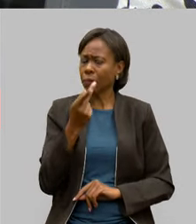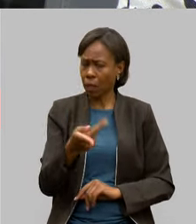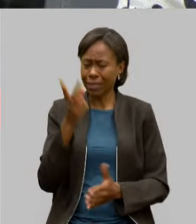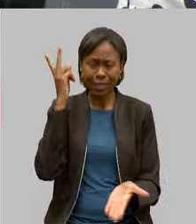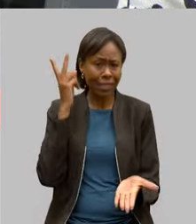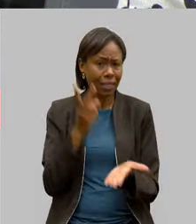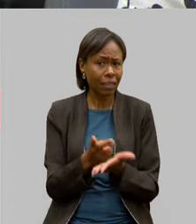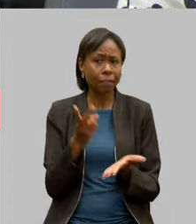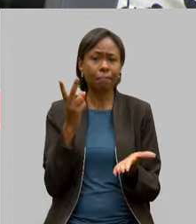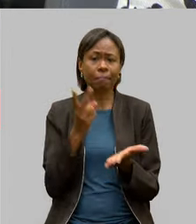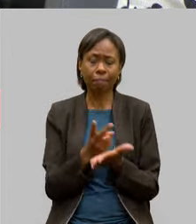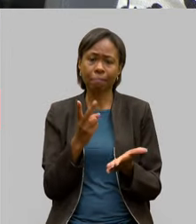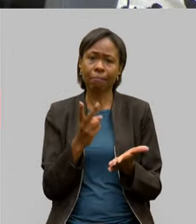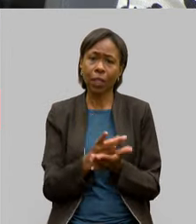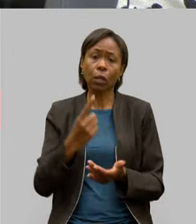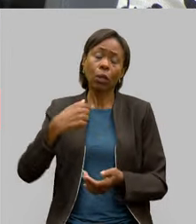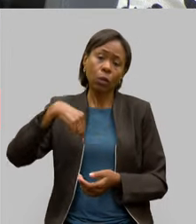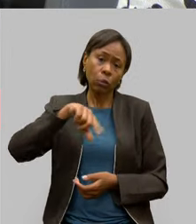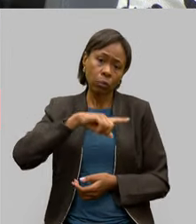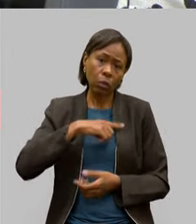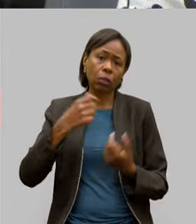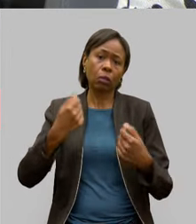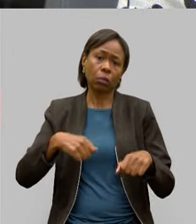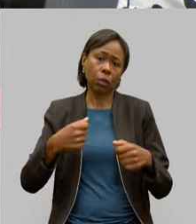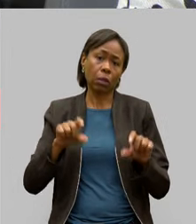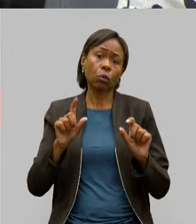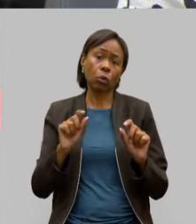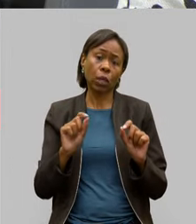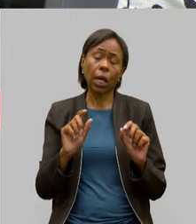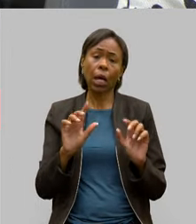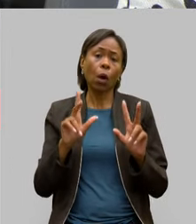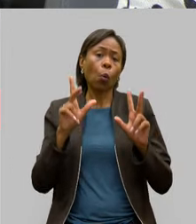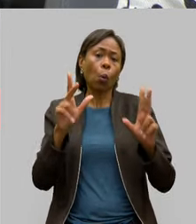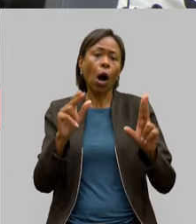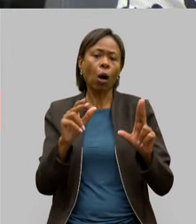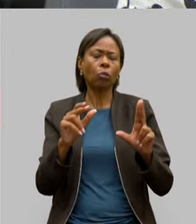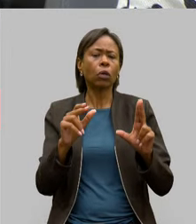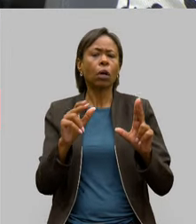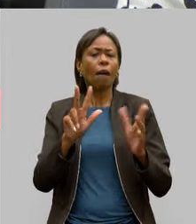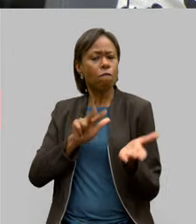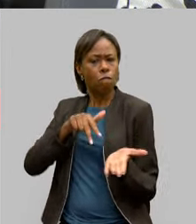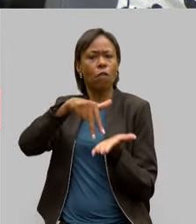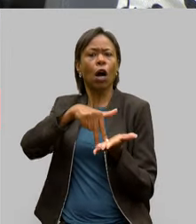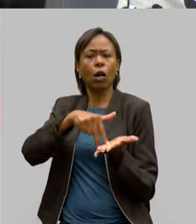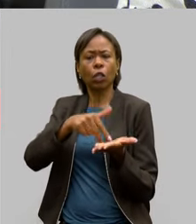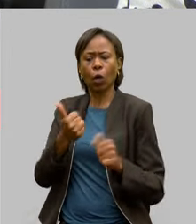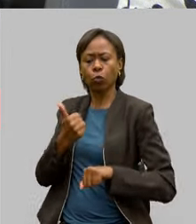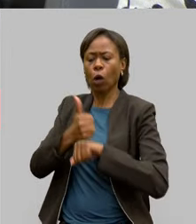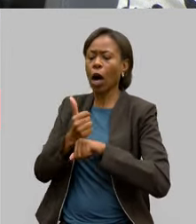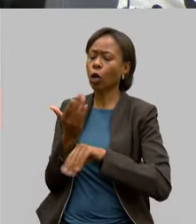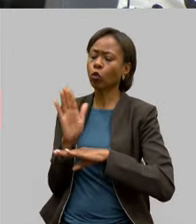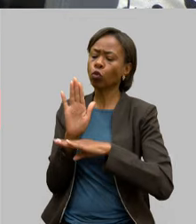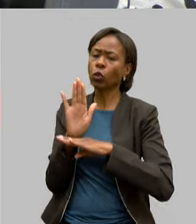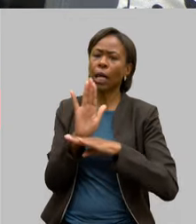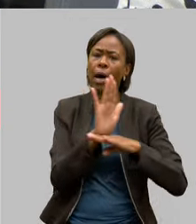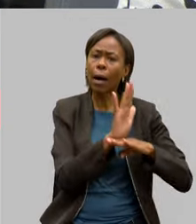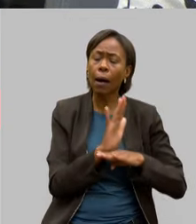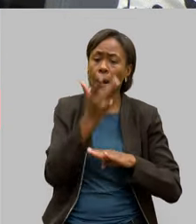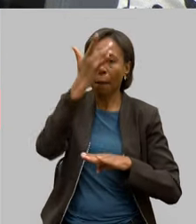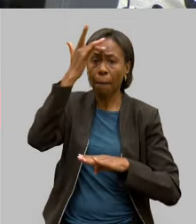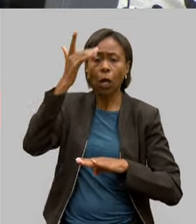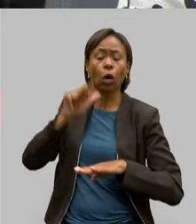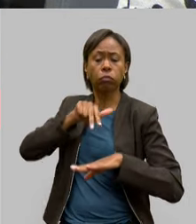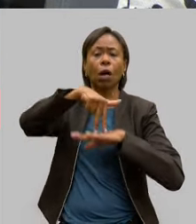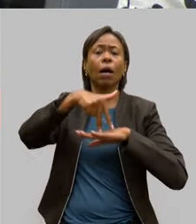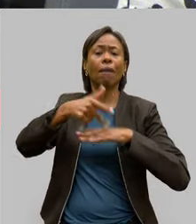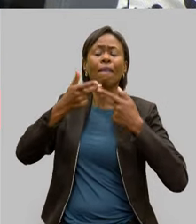eh que a gente tem que eh funcionar como amplificadores das vozes das pessoas mas fazer com que essa que essas vozes